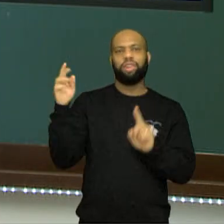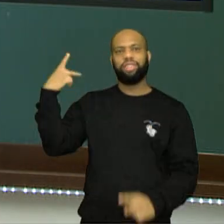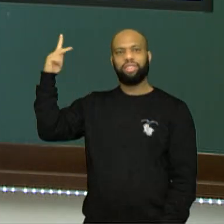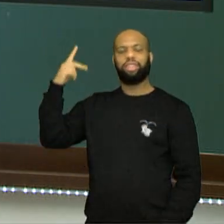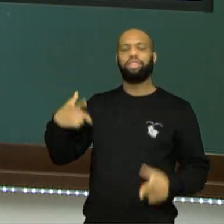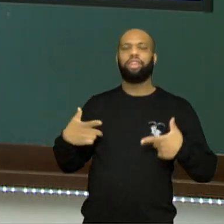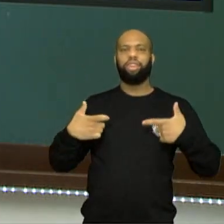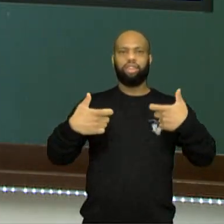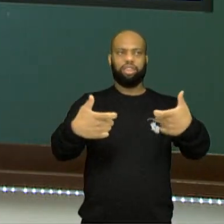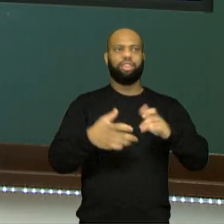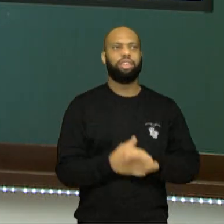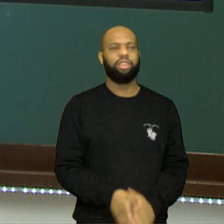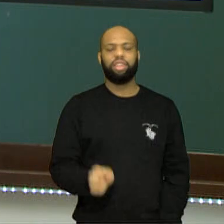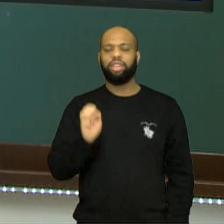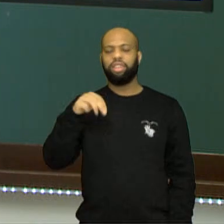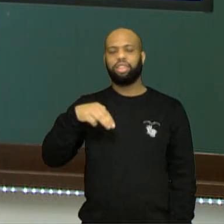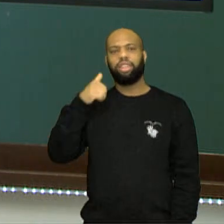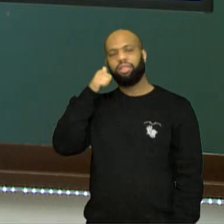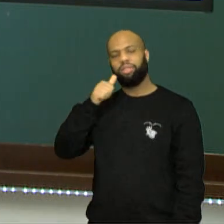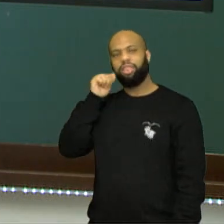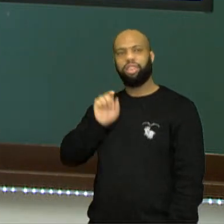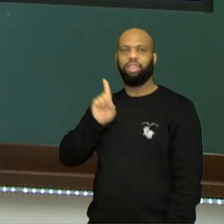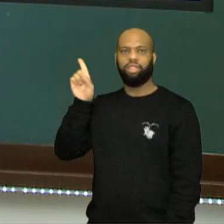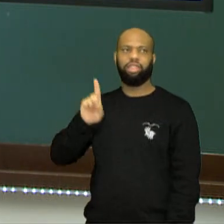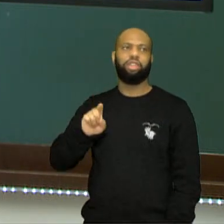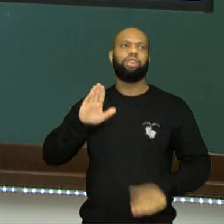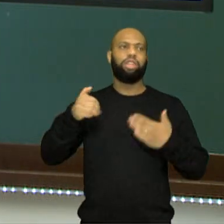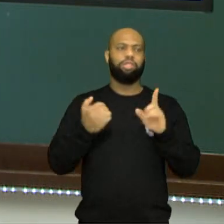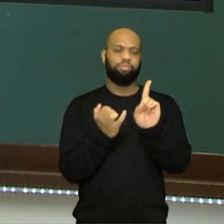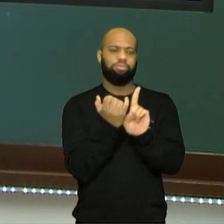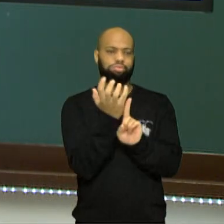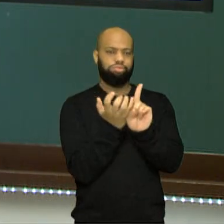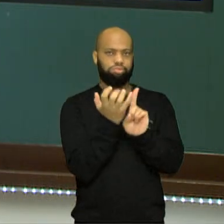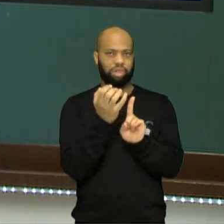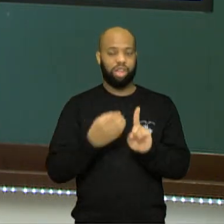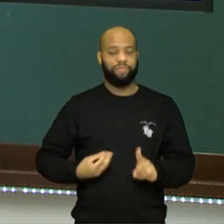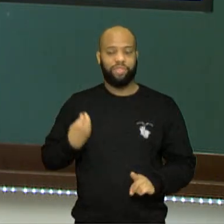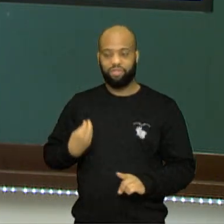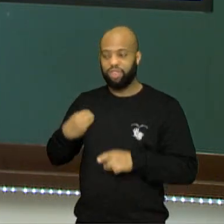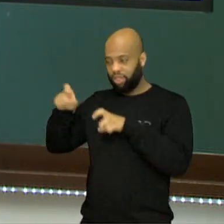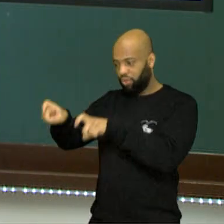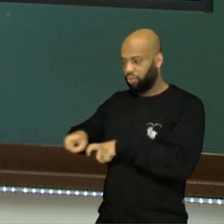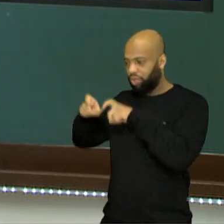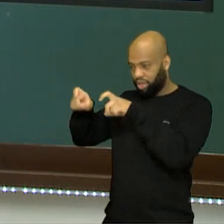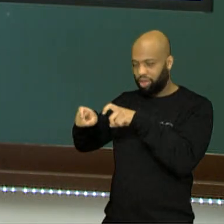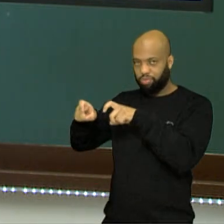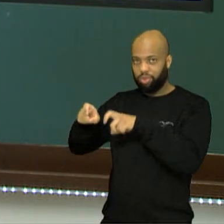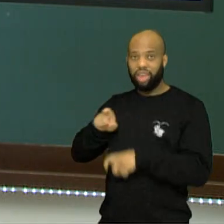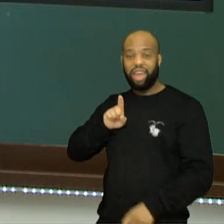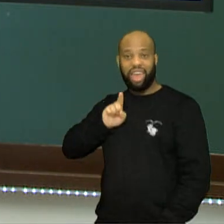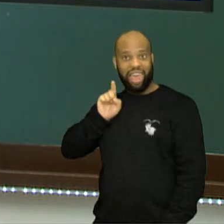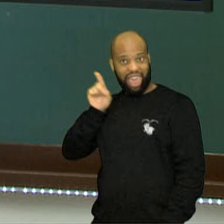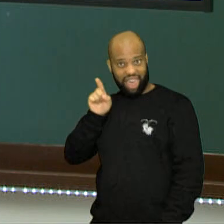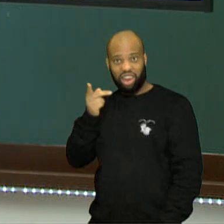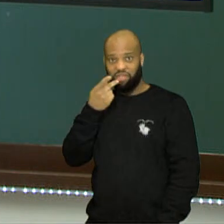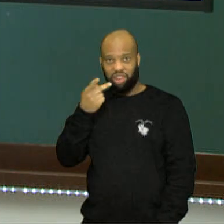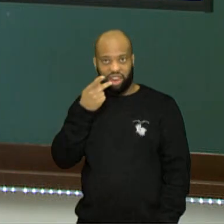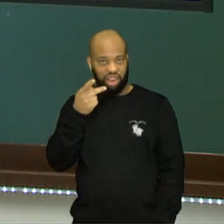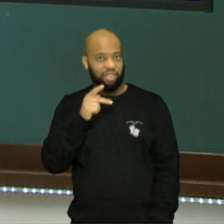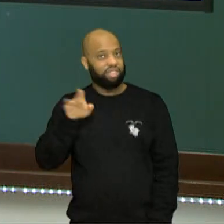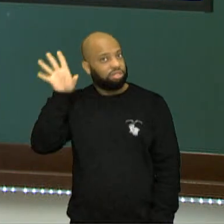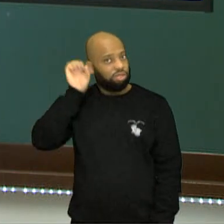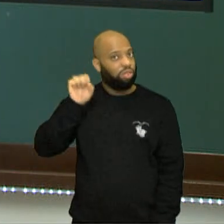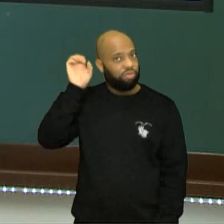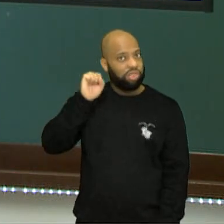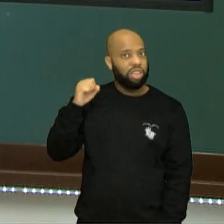guerra, né? Quem que foi essa mulher, né? A Joana d'Arc, ela foi uma camponesa que ela dizia ouvir vozes do céu, né? Ela era